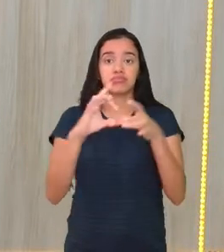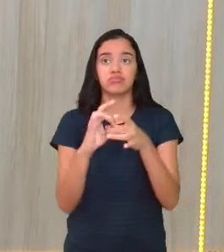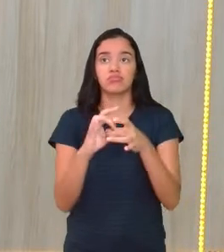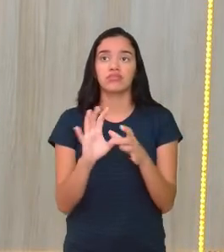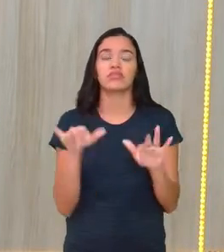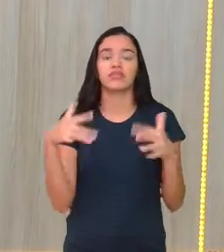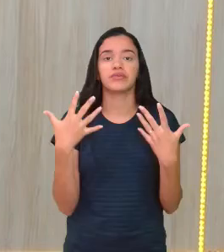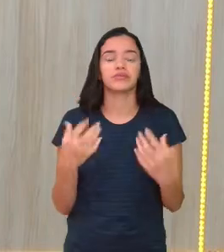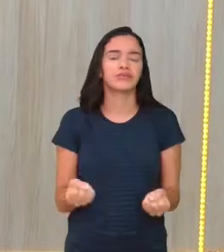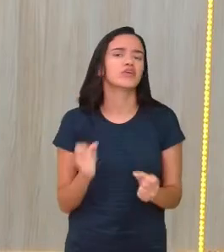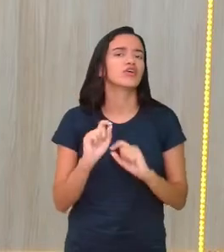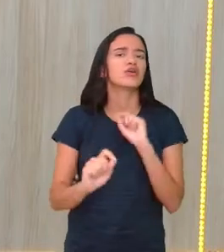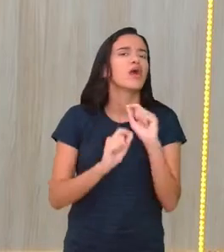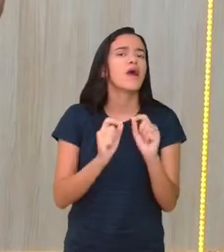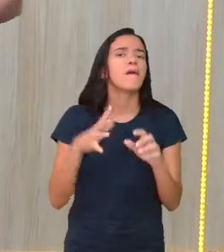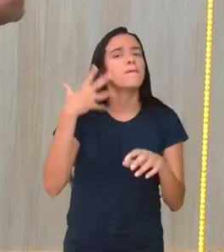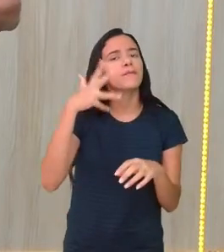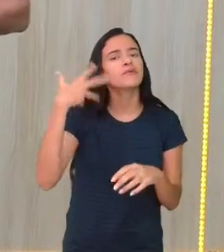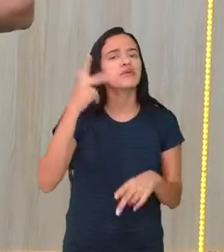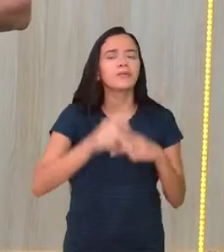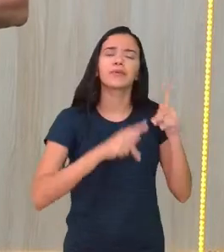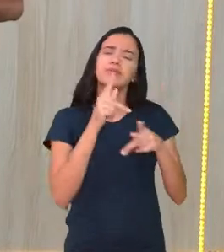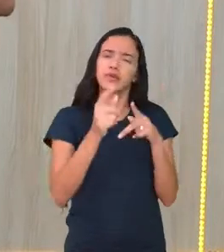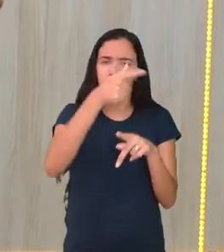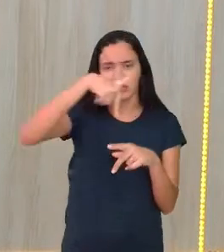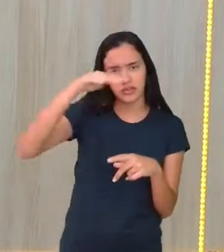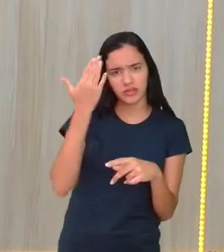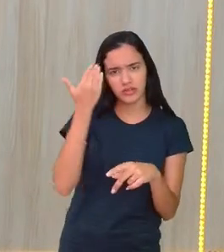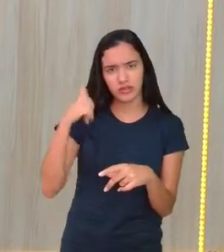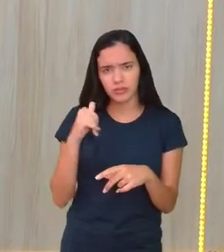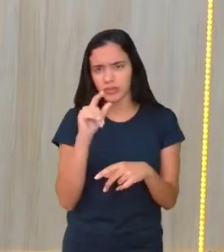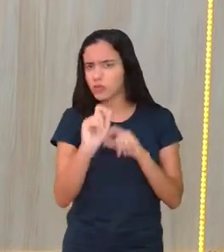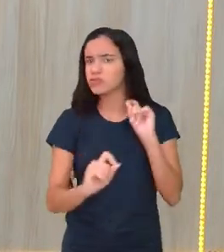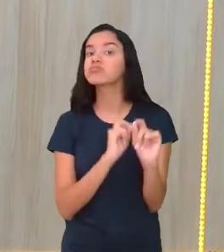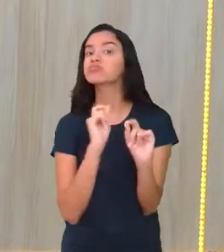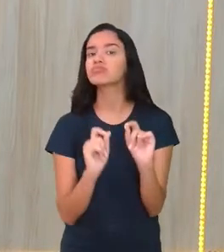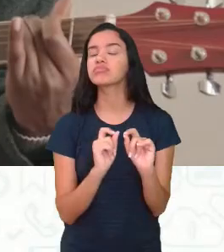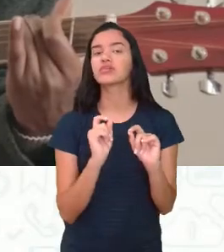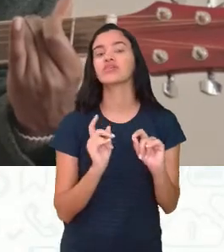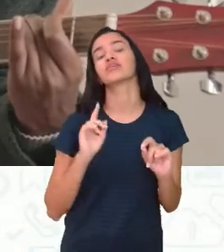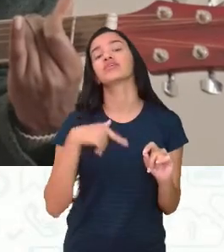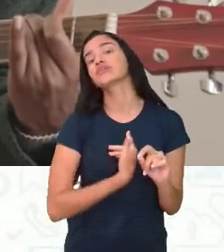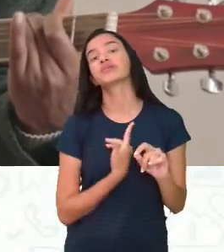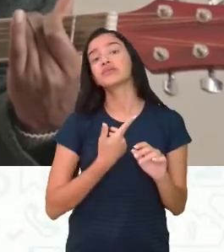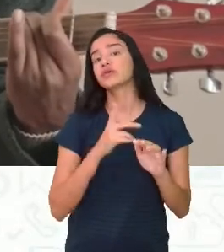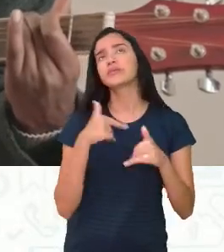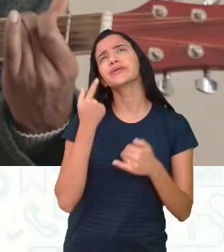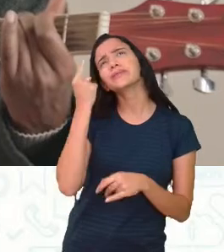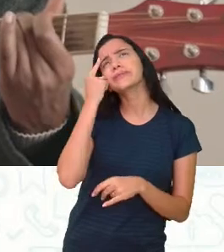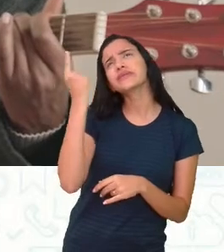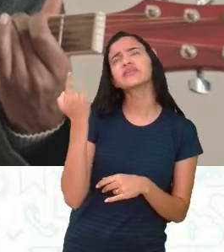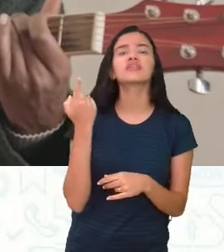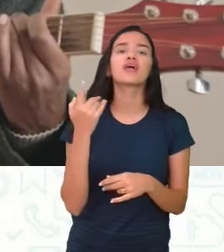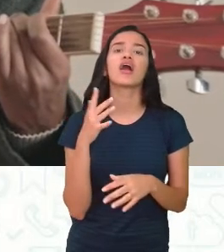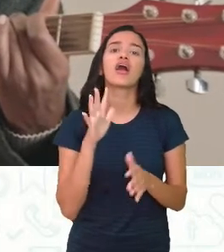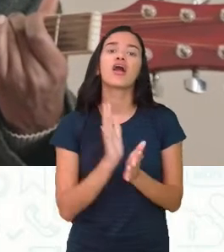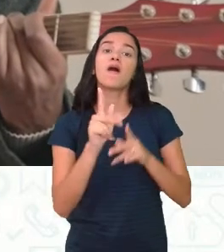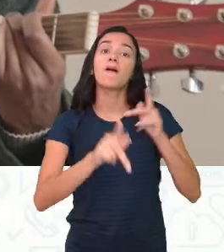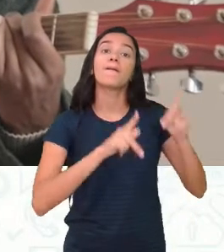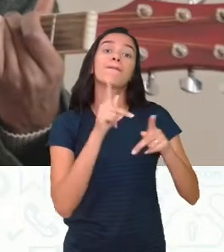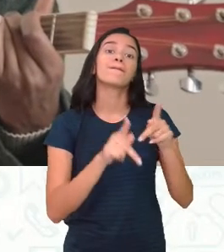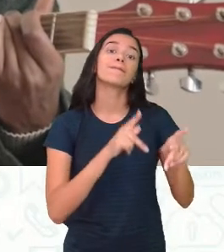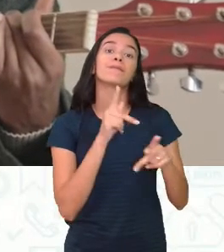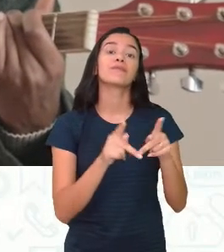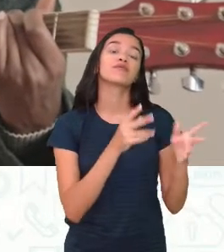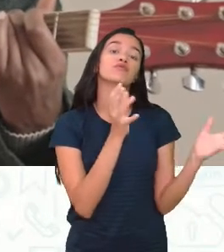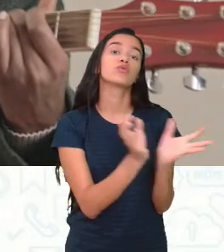mais. Então, o que, que é a música popular? Você sabe o que é a música popular? A gente poderia pensar, a música popular é a música do